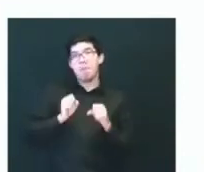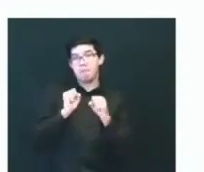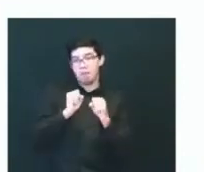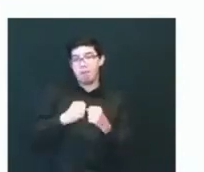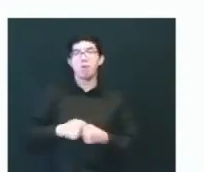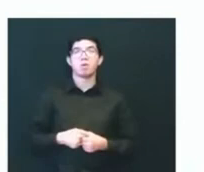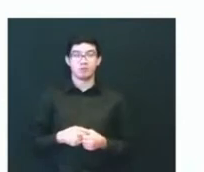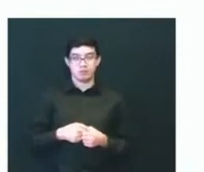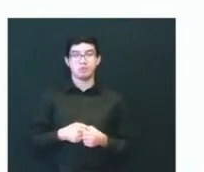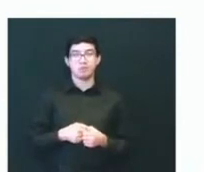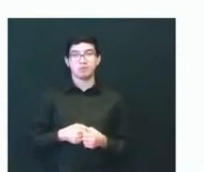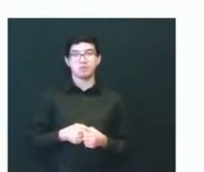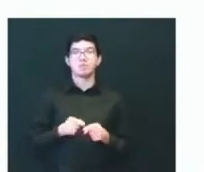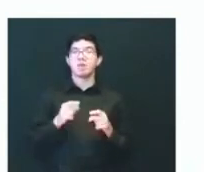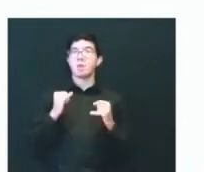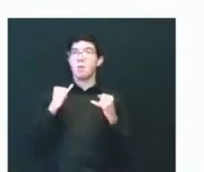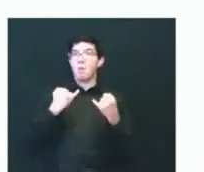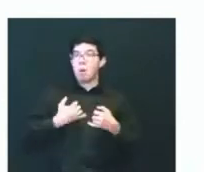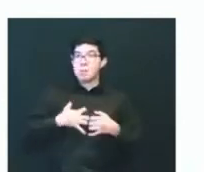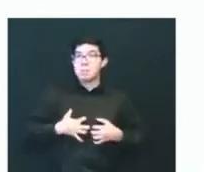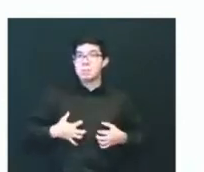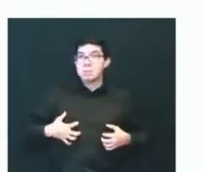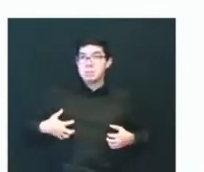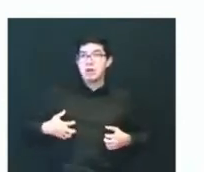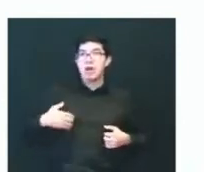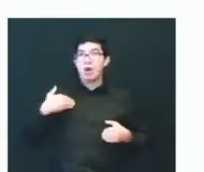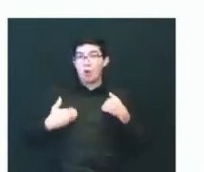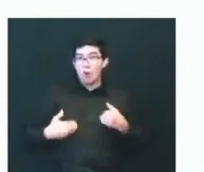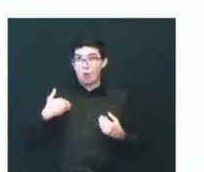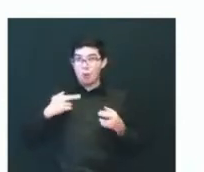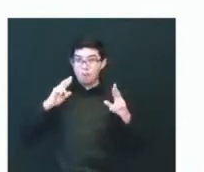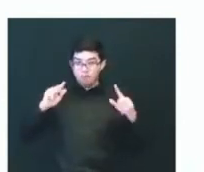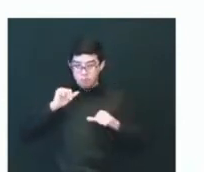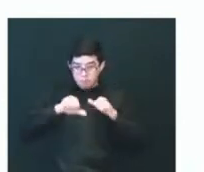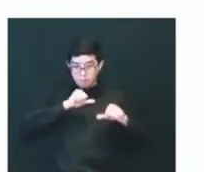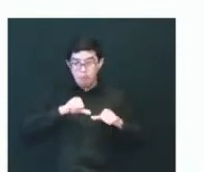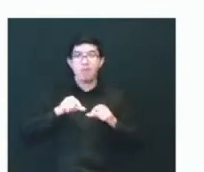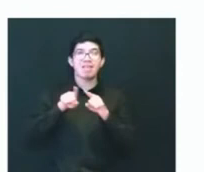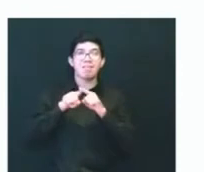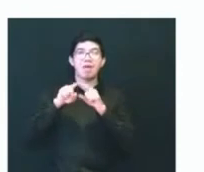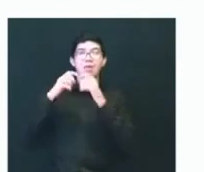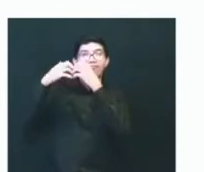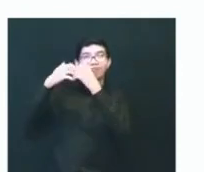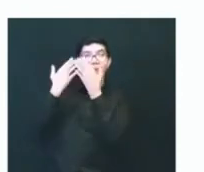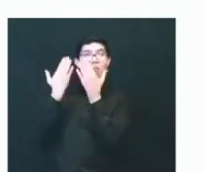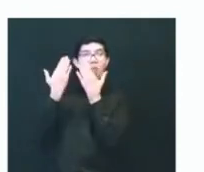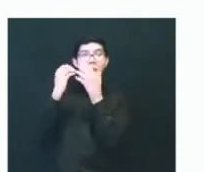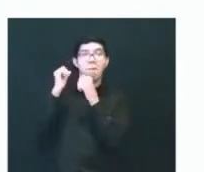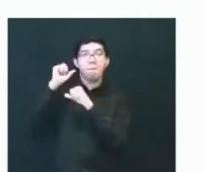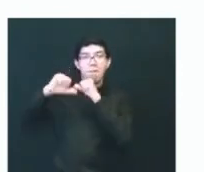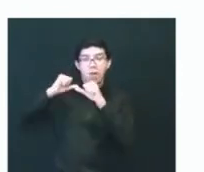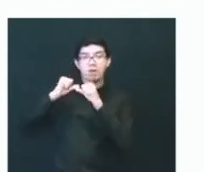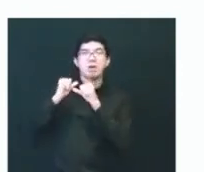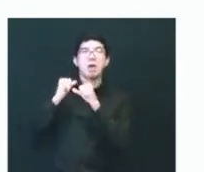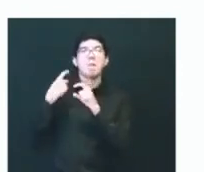traz principalmente anorexia, alterações físicas e psicológicas que culminam com redução